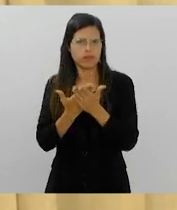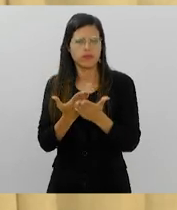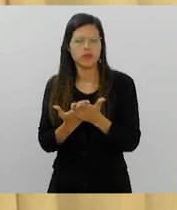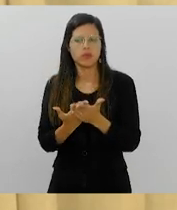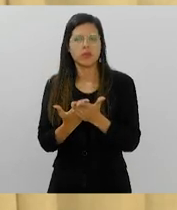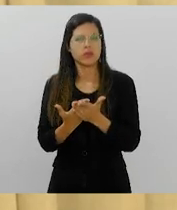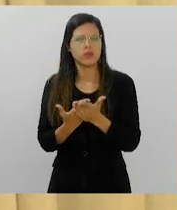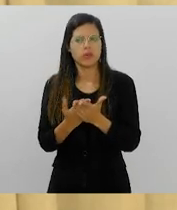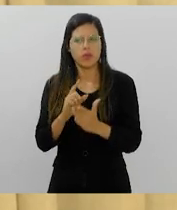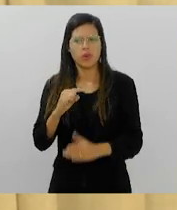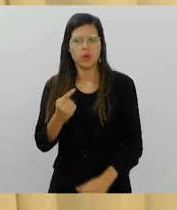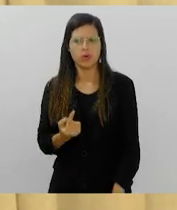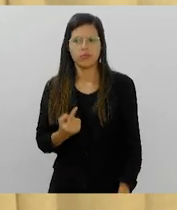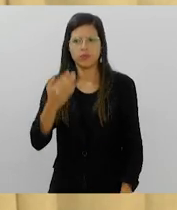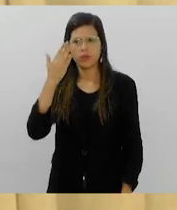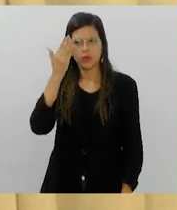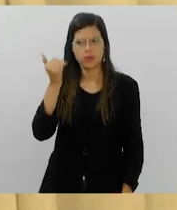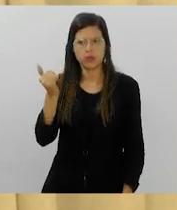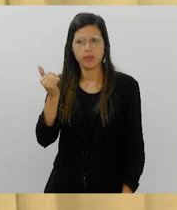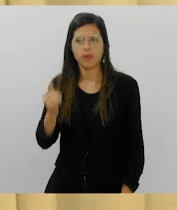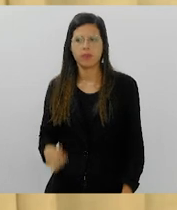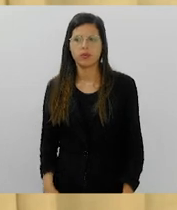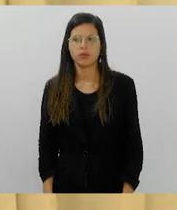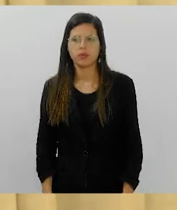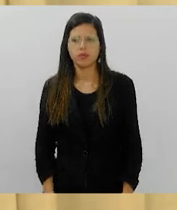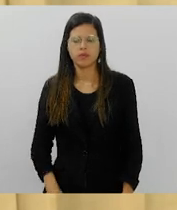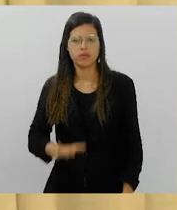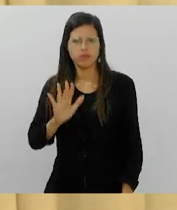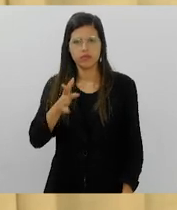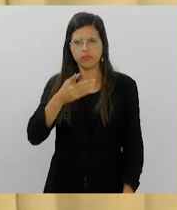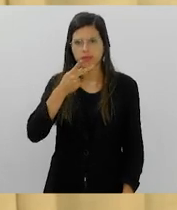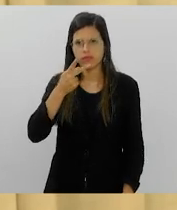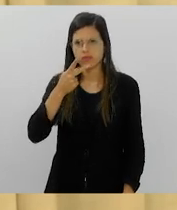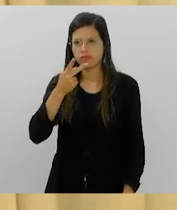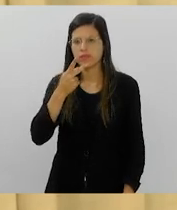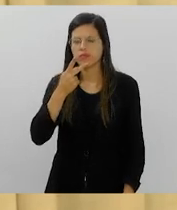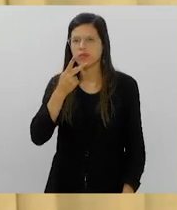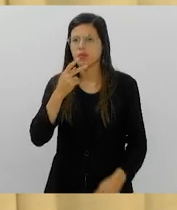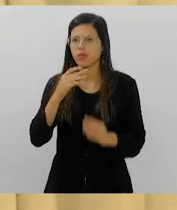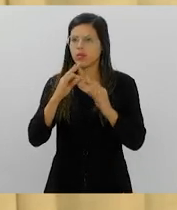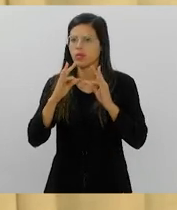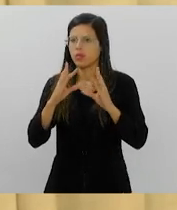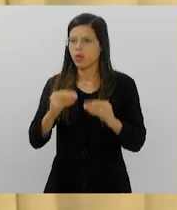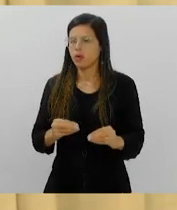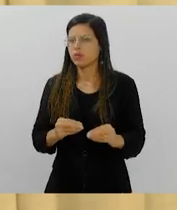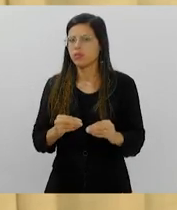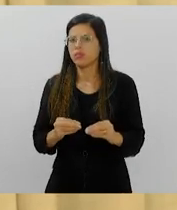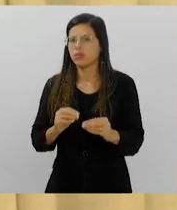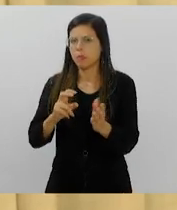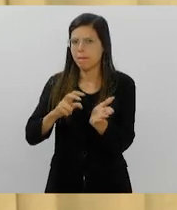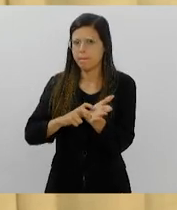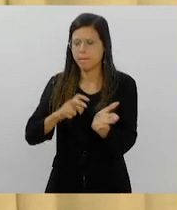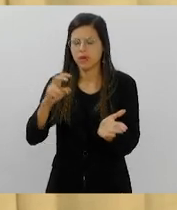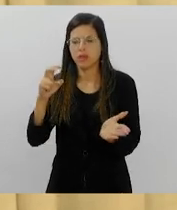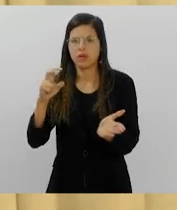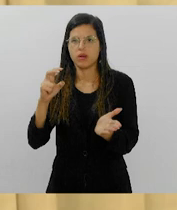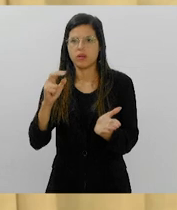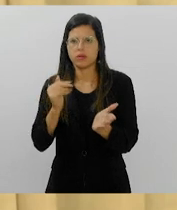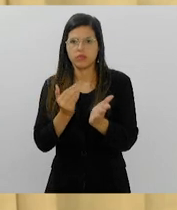gente sabe, como já foi falado aqui em todos os, desde a manhã, desde do